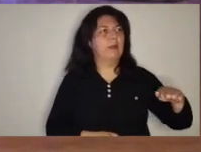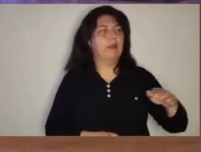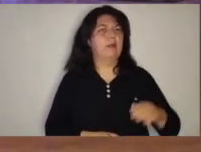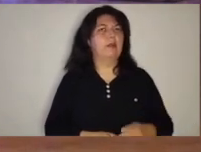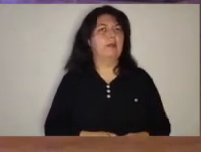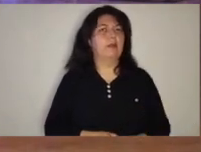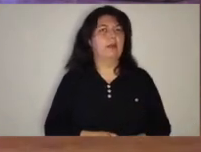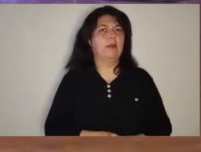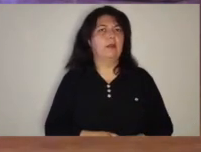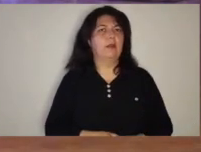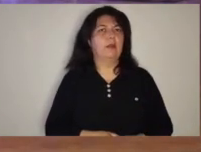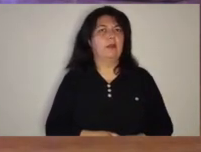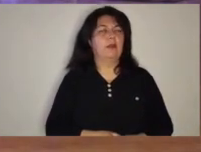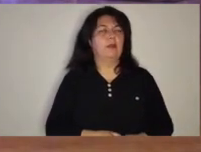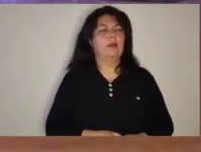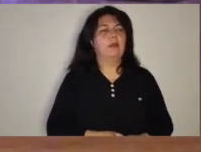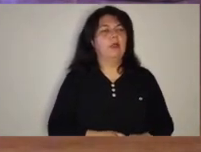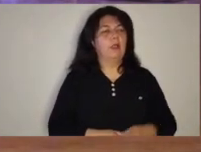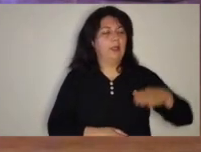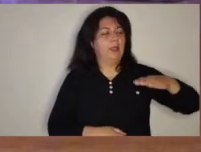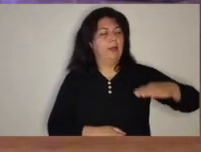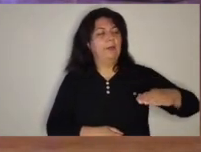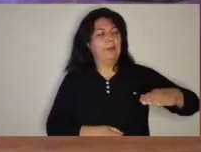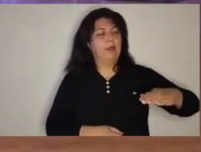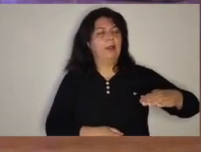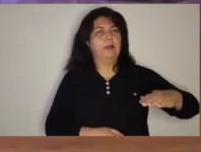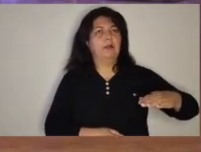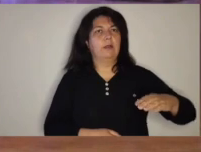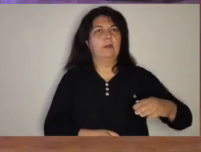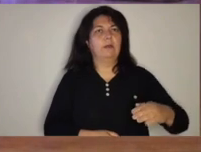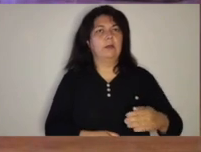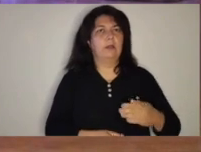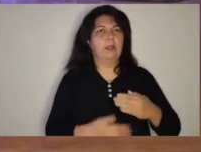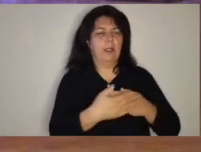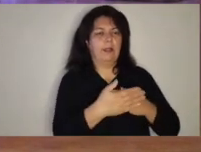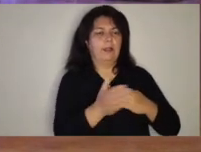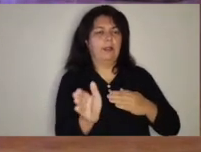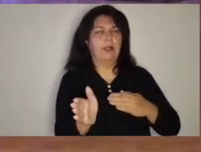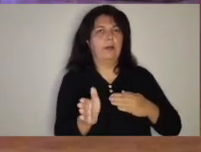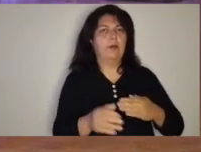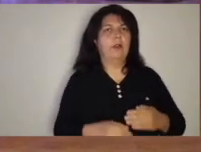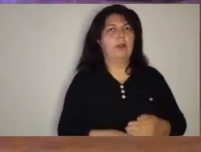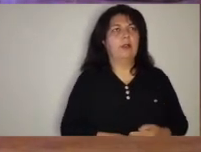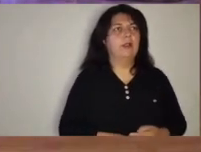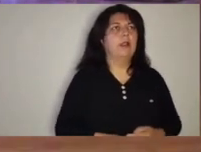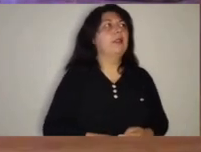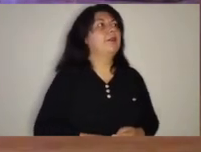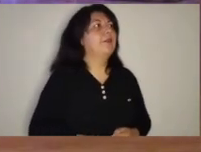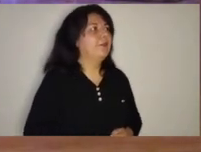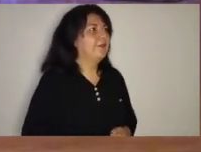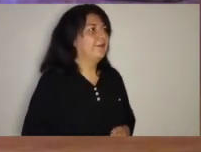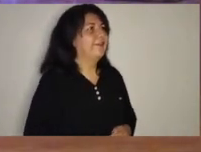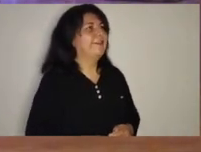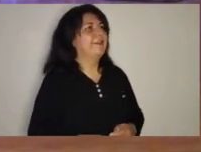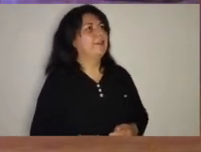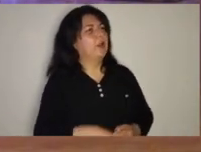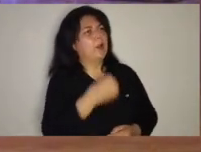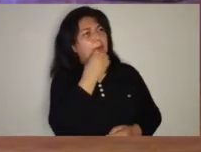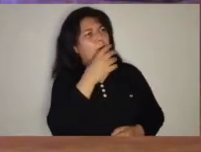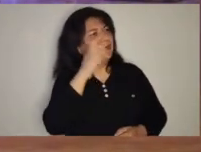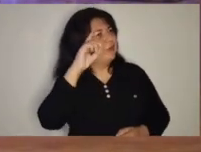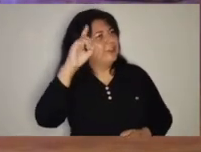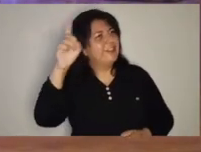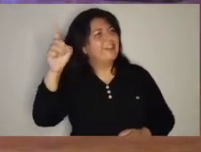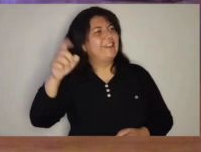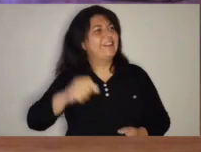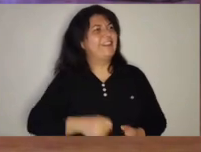chegar ali onde eu trabalho, 5h30 da manhã. Ele, irmãos, ele para o ônibus, ele